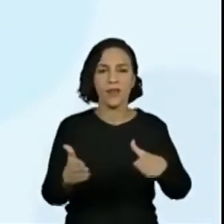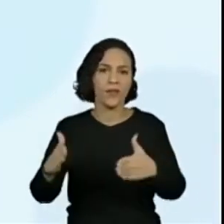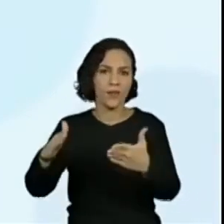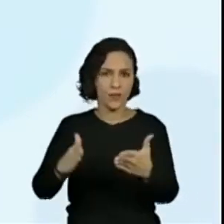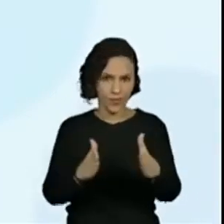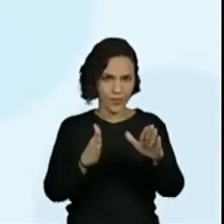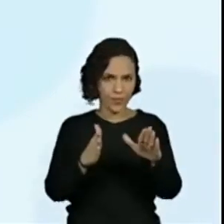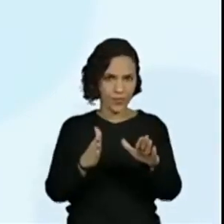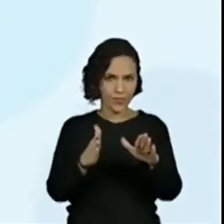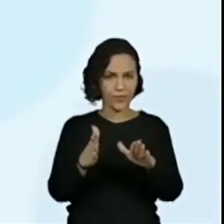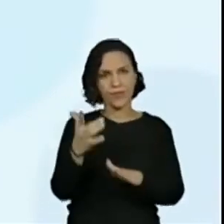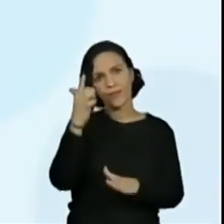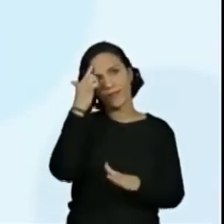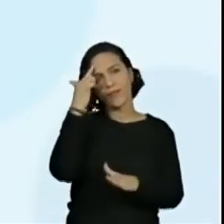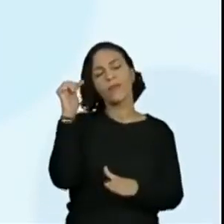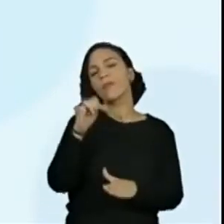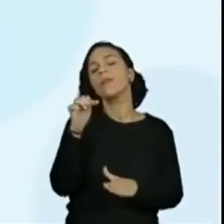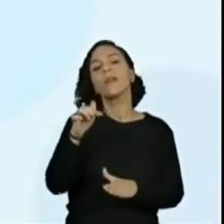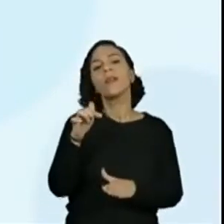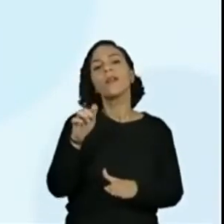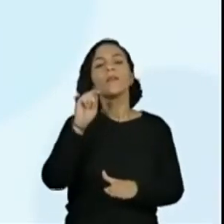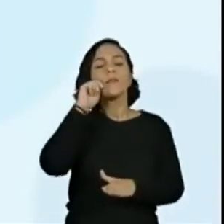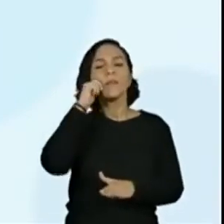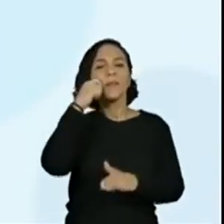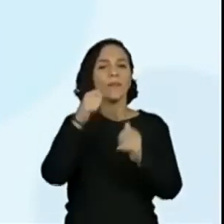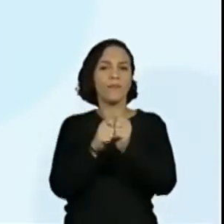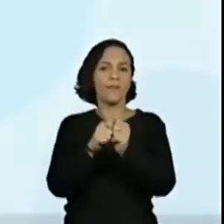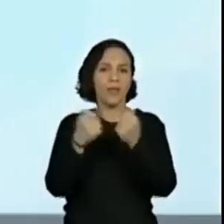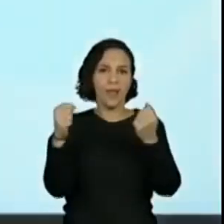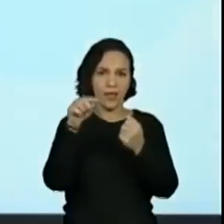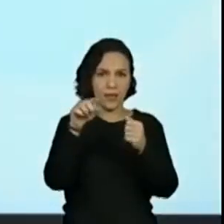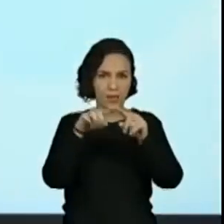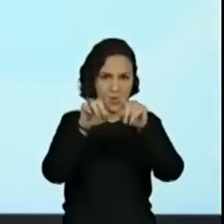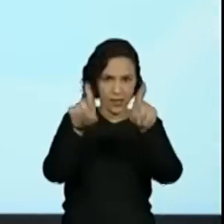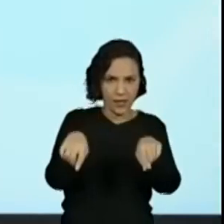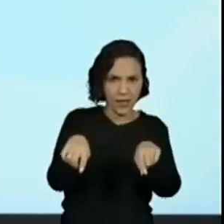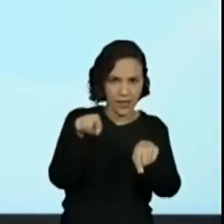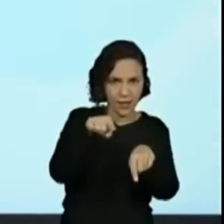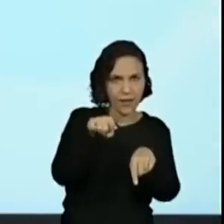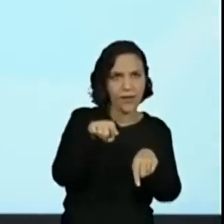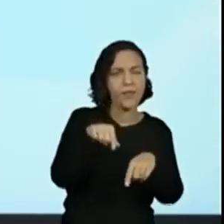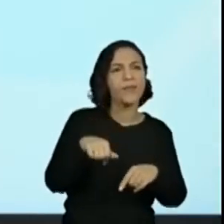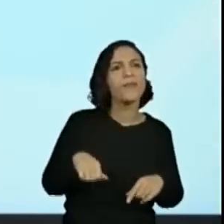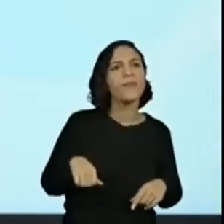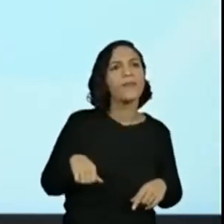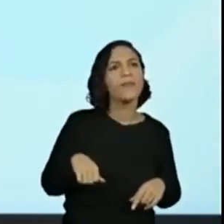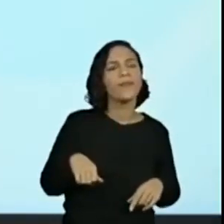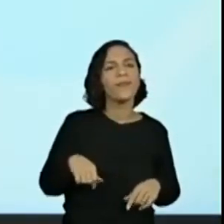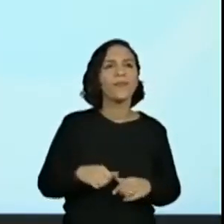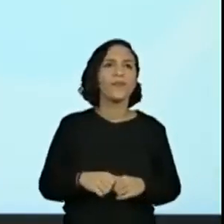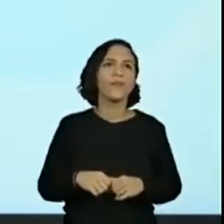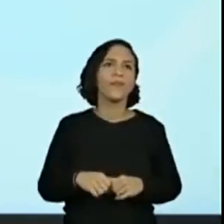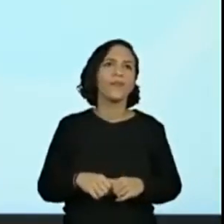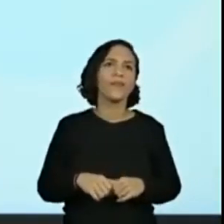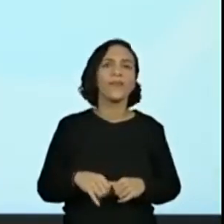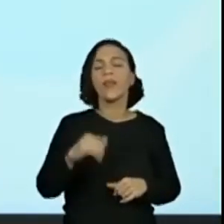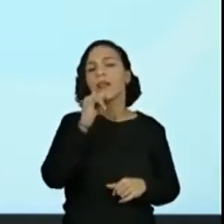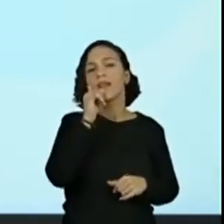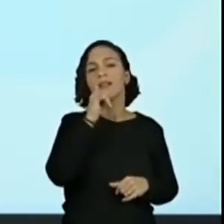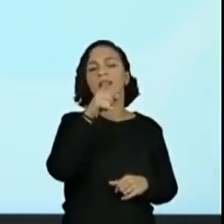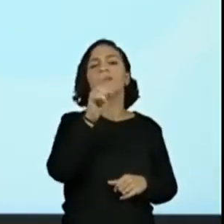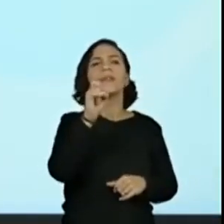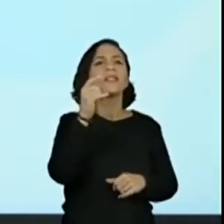certo? Pensando que ele está na padaria. Pensando que ele está ali, né? Vamos olhar na questão mesmo do posto de